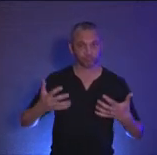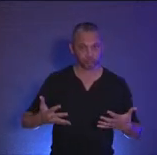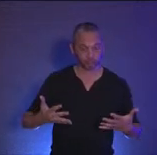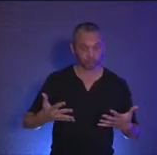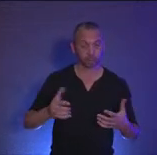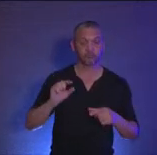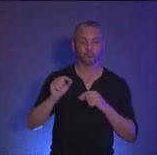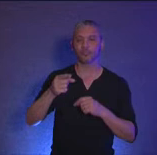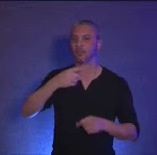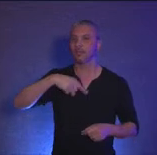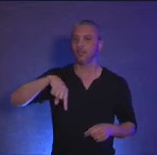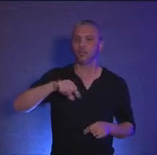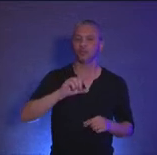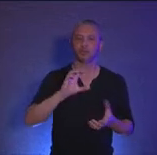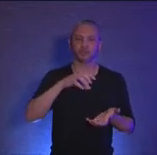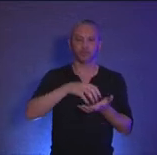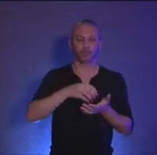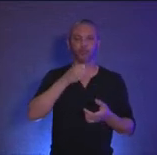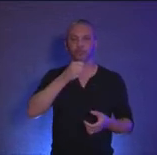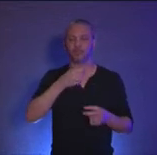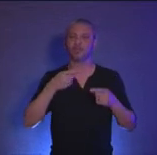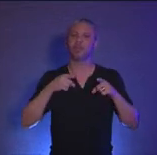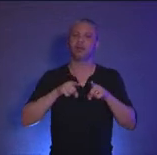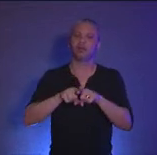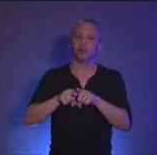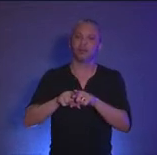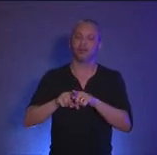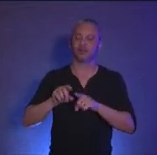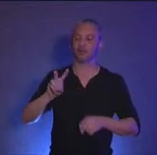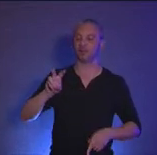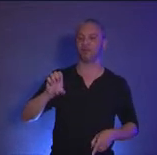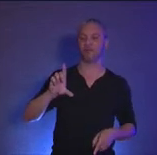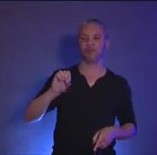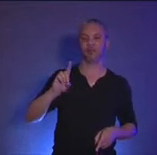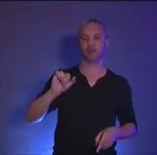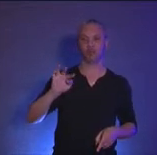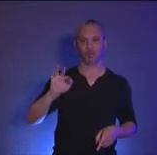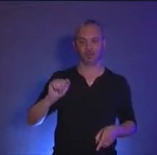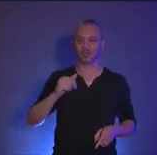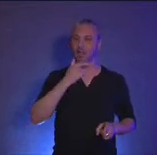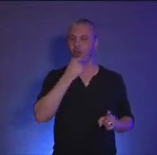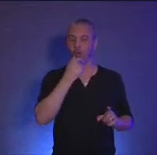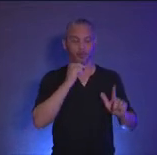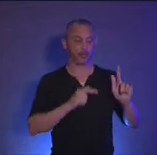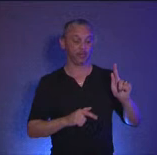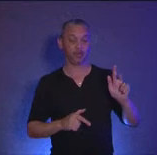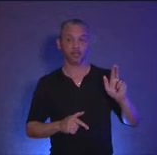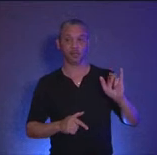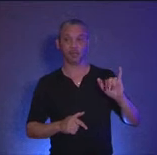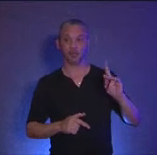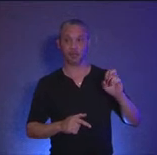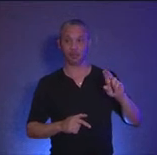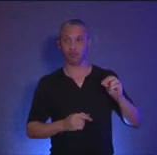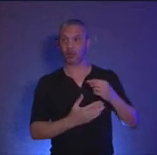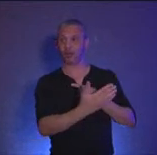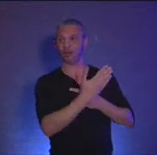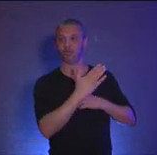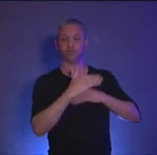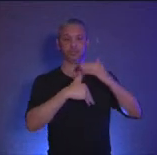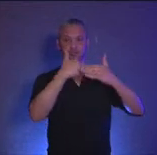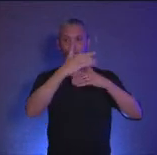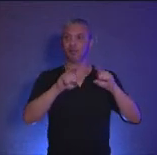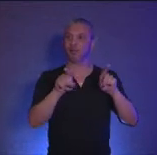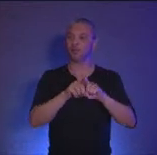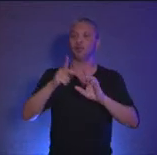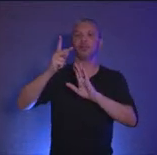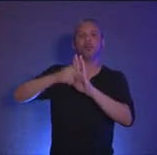falar, né, que a gente fez um Núcleo de Jornalismo em parceria com o Novelo Data, do Guilherme Felitti, né, ele ajudou nesse processo de desenvolvimento. e